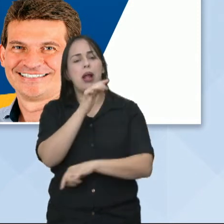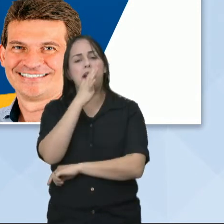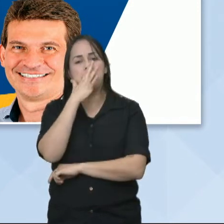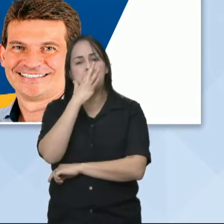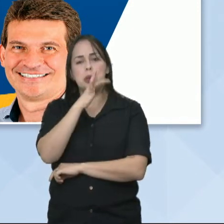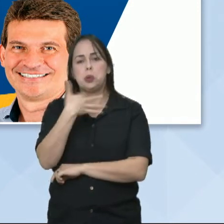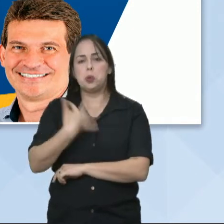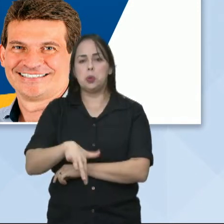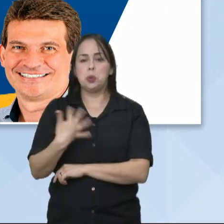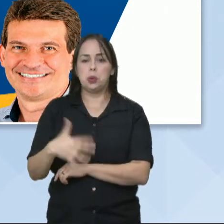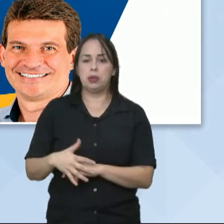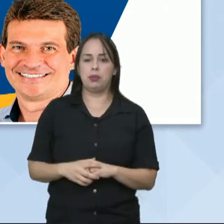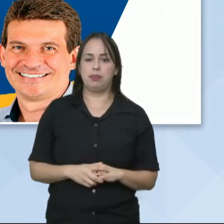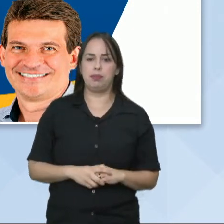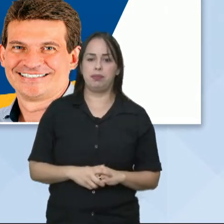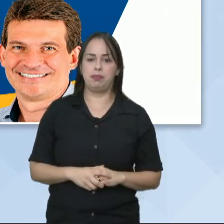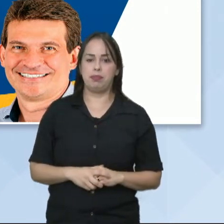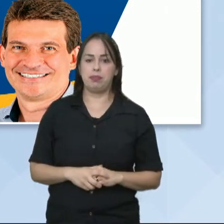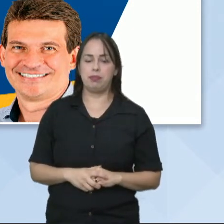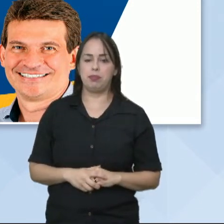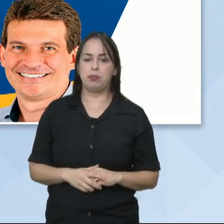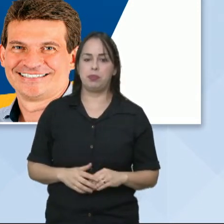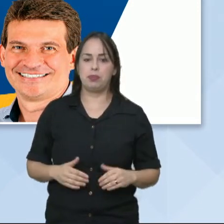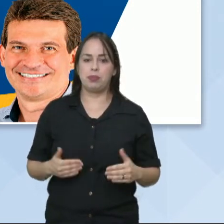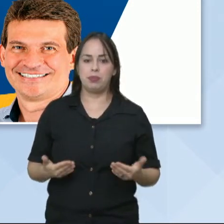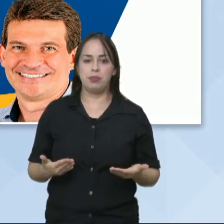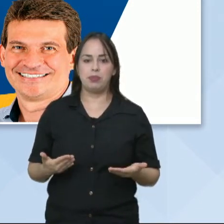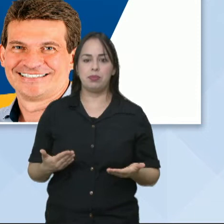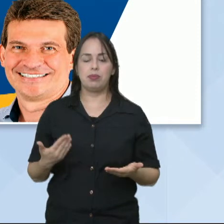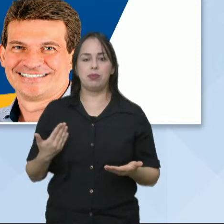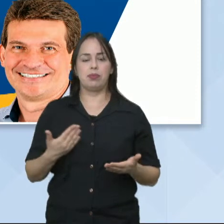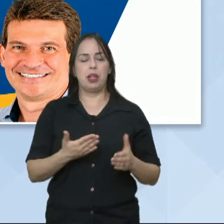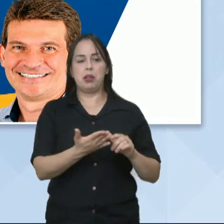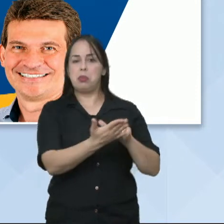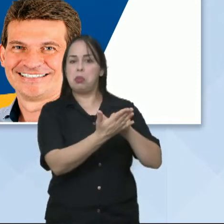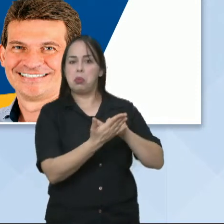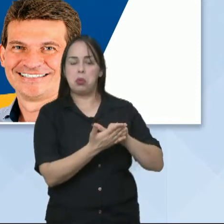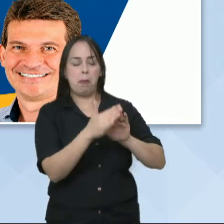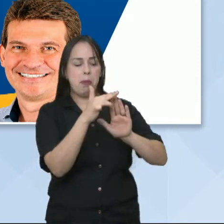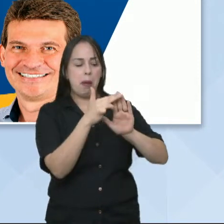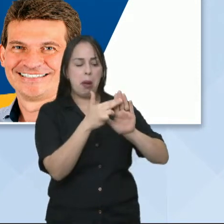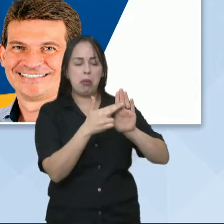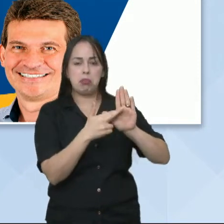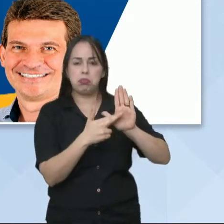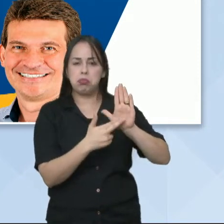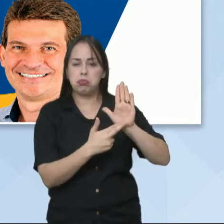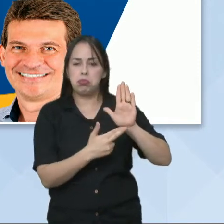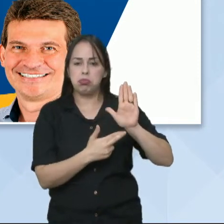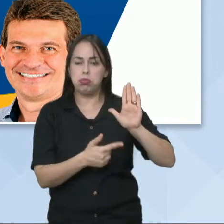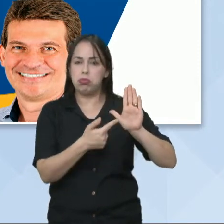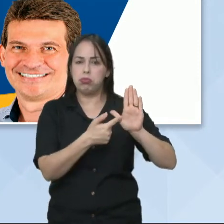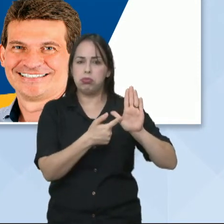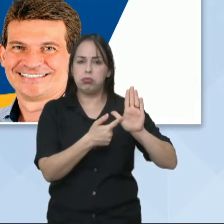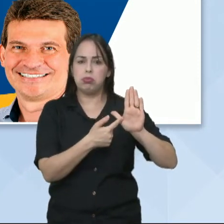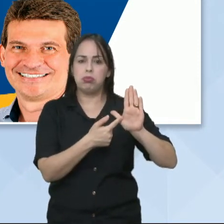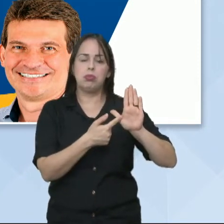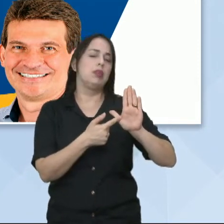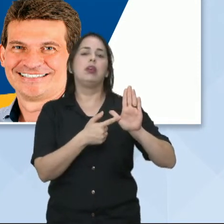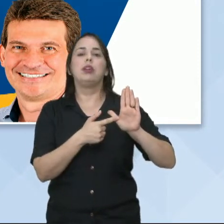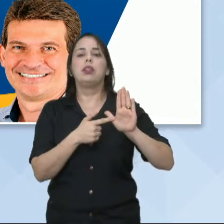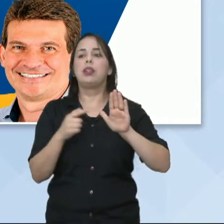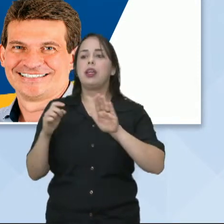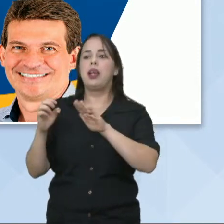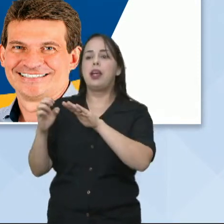feito ali na sala do empreendedor. Né, foi me apresentado os relatórios, né, das empresas que